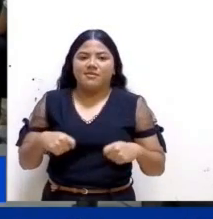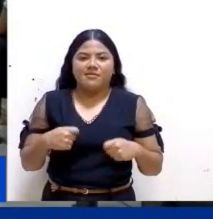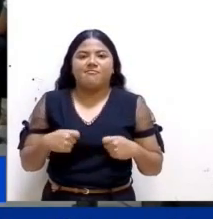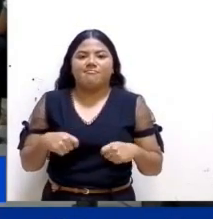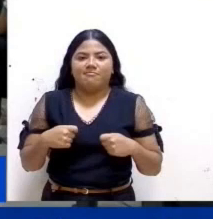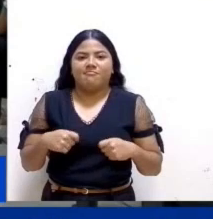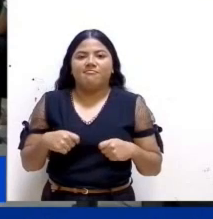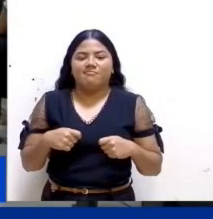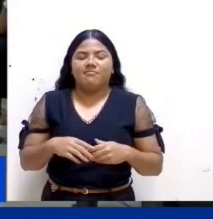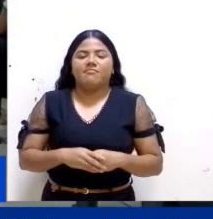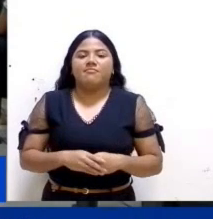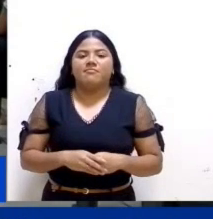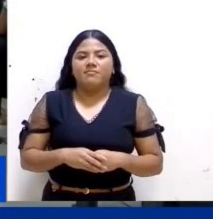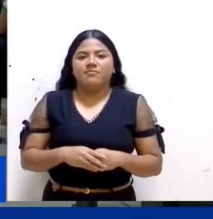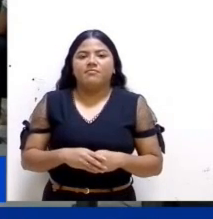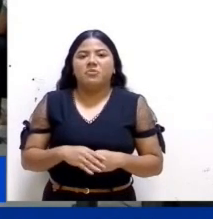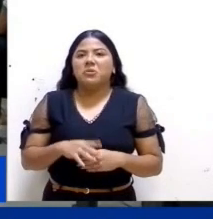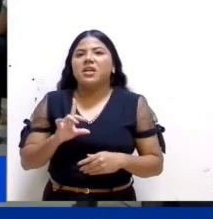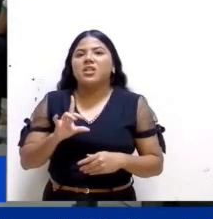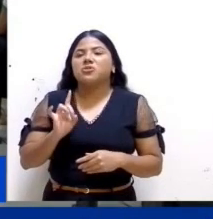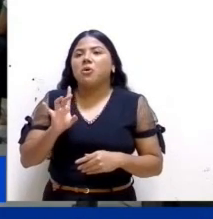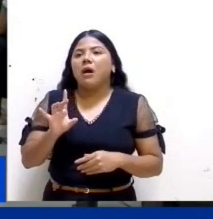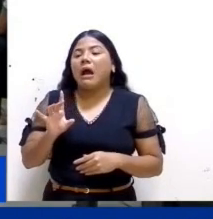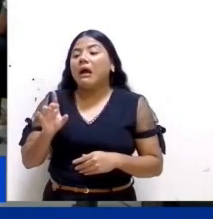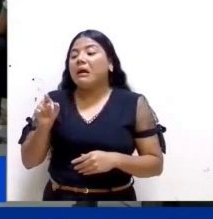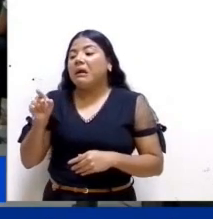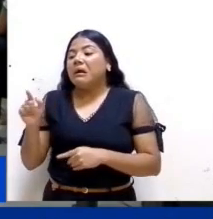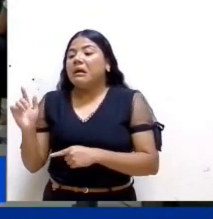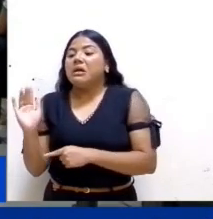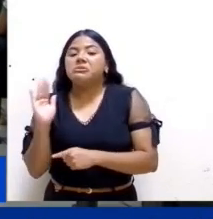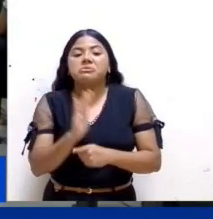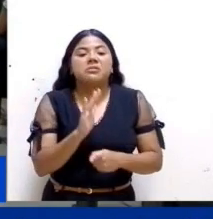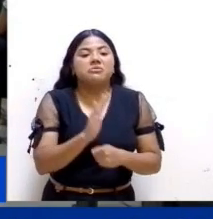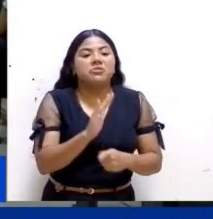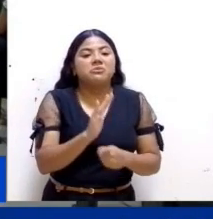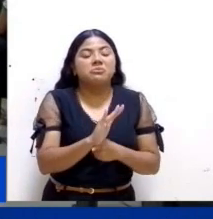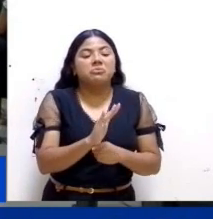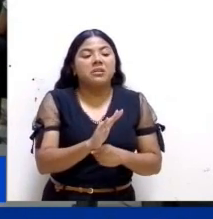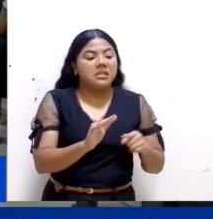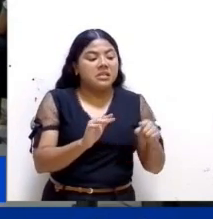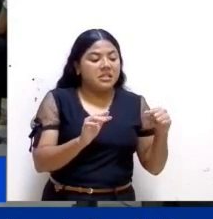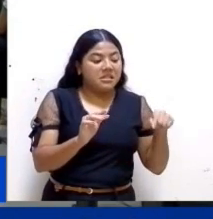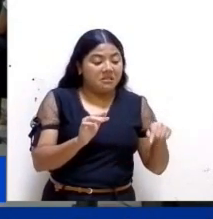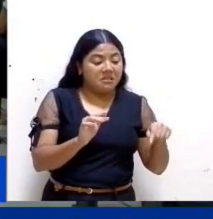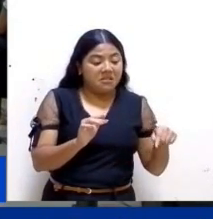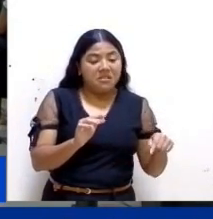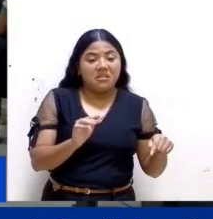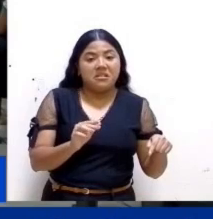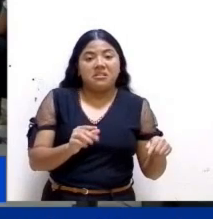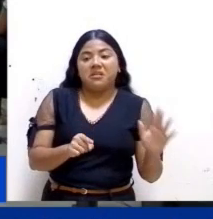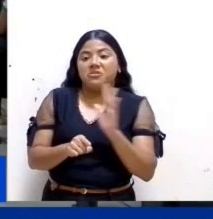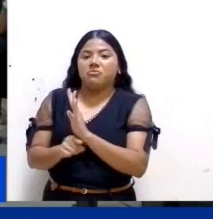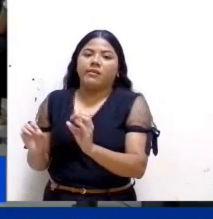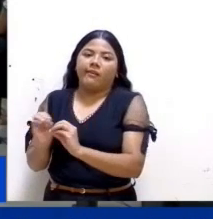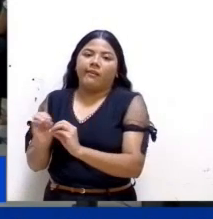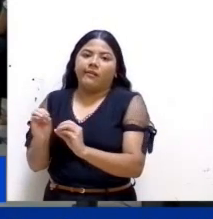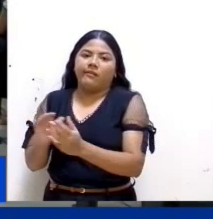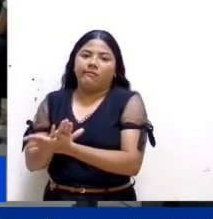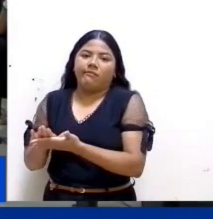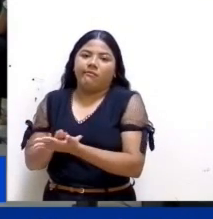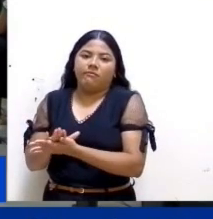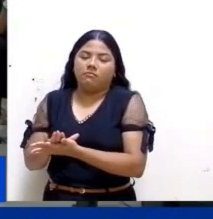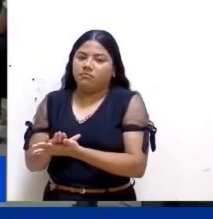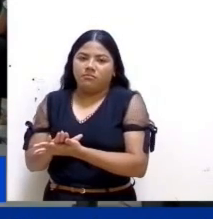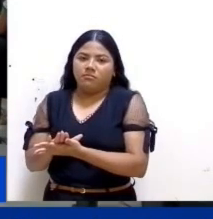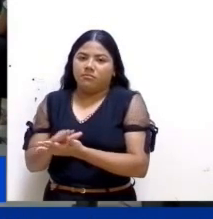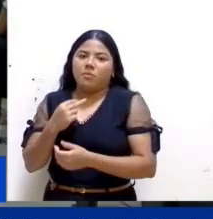é só uma via de mão única, não. Um casamento. E também o quê? A guarda